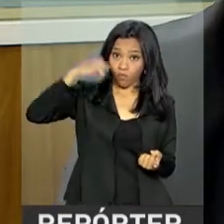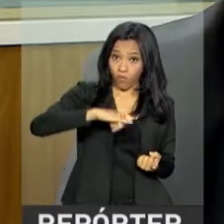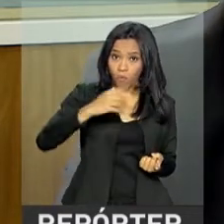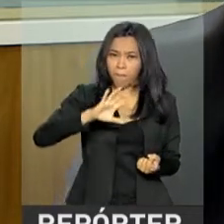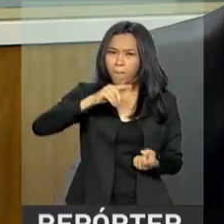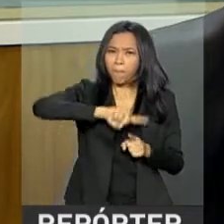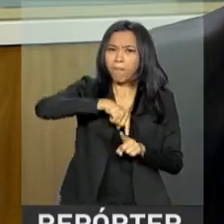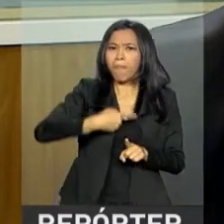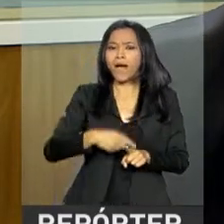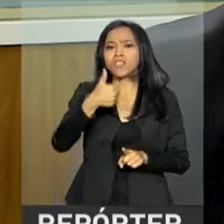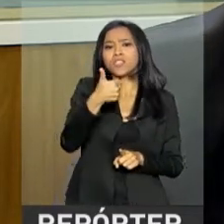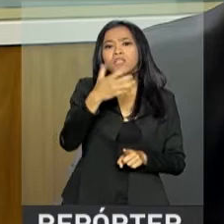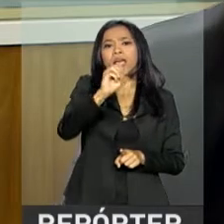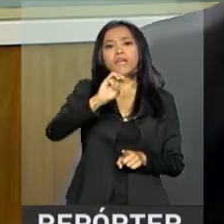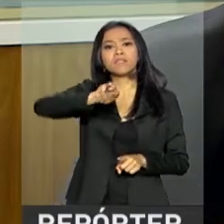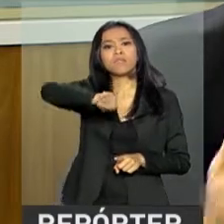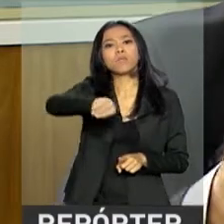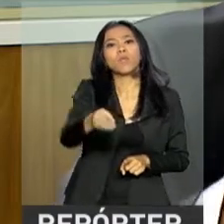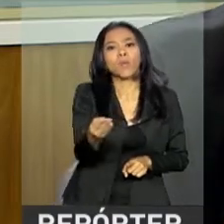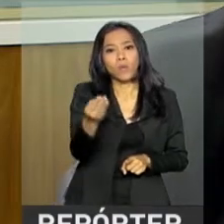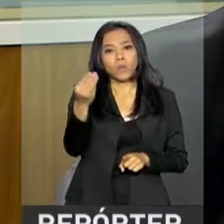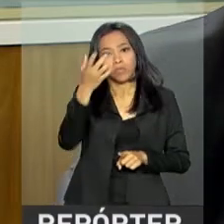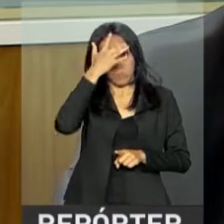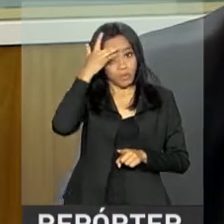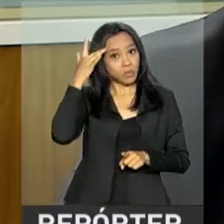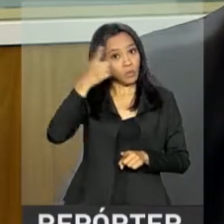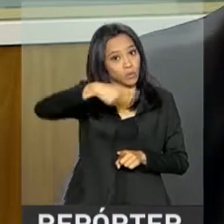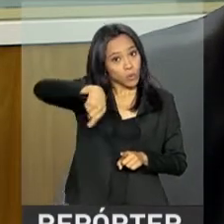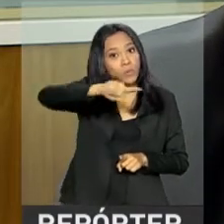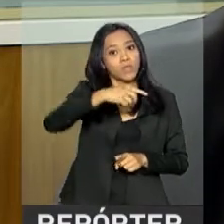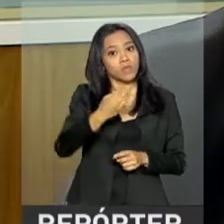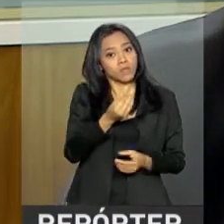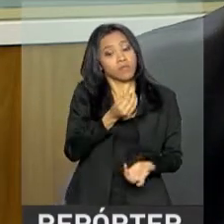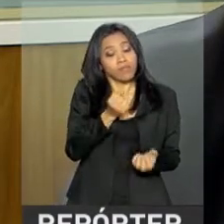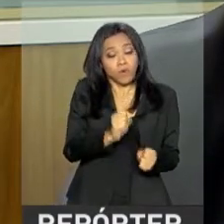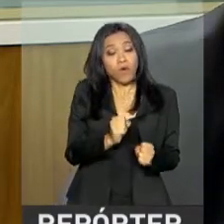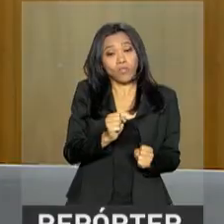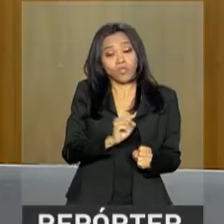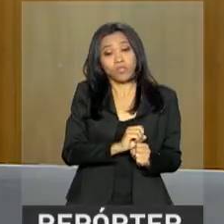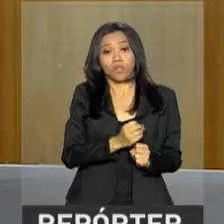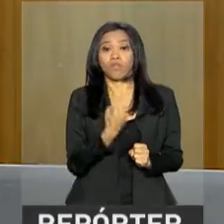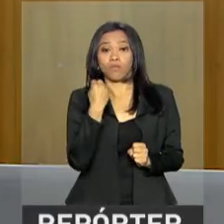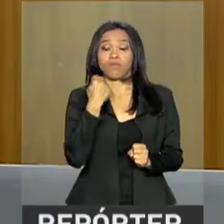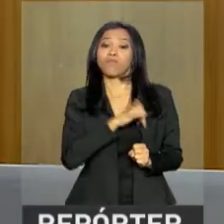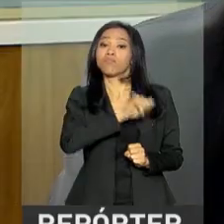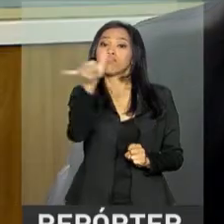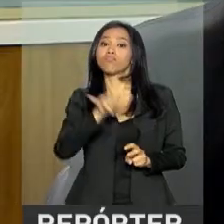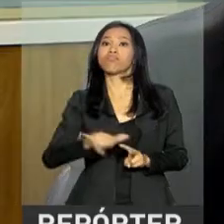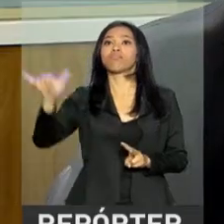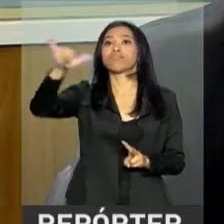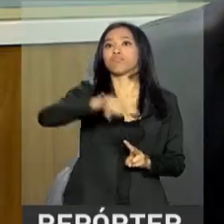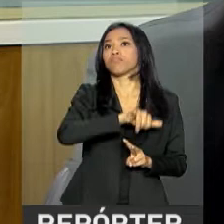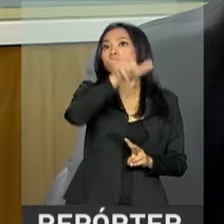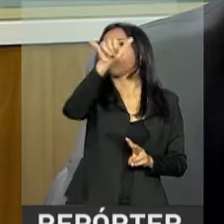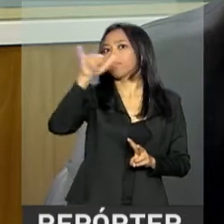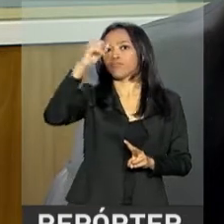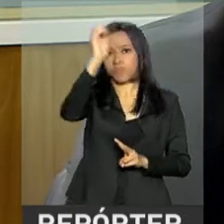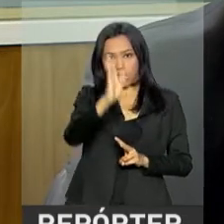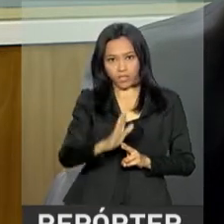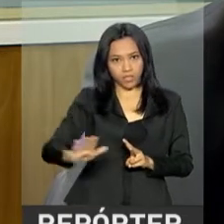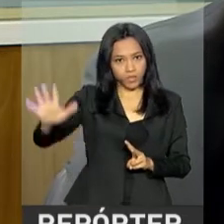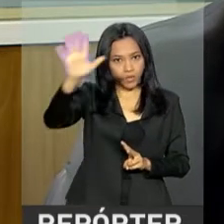mais 10 milhões de brasileiros que poderão também voar internamente nós também estamos abrindo o capital das companhias